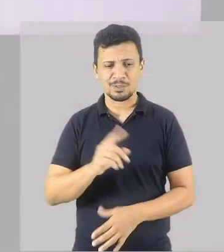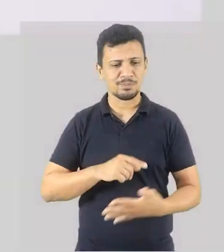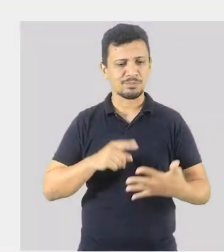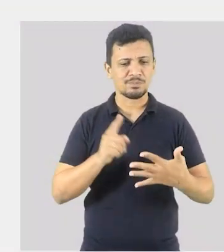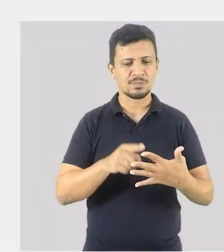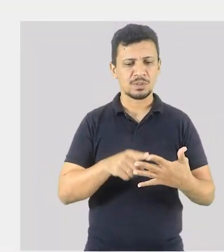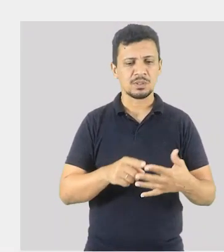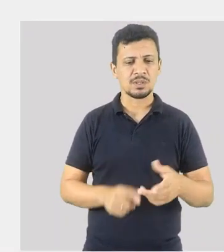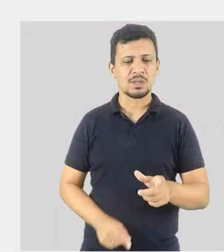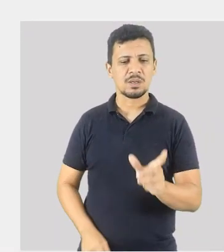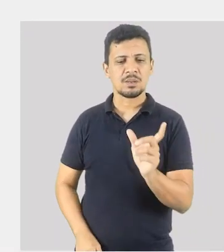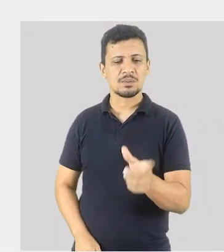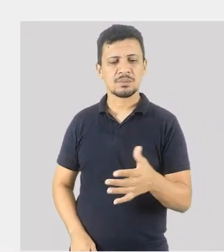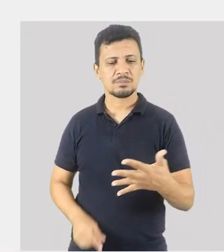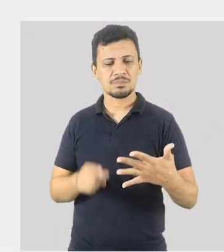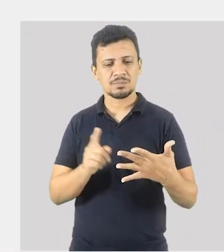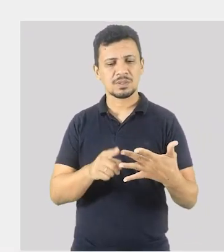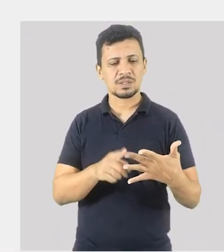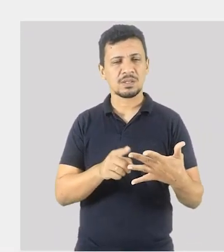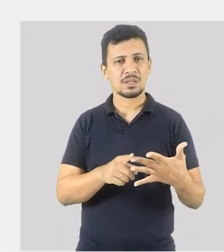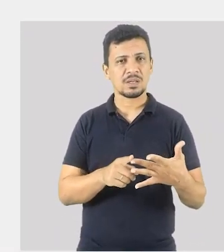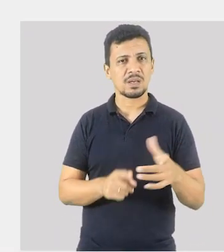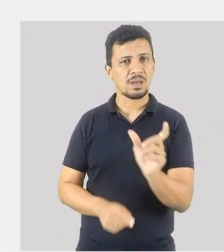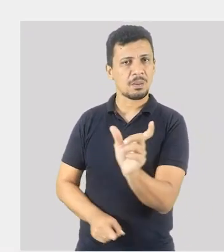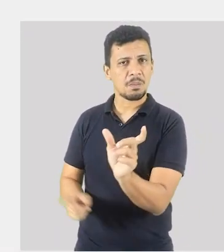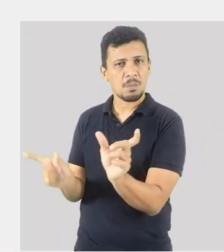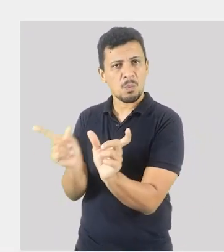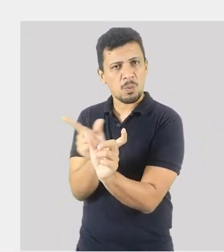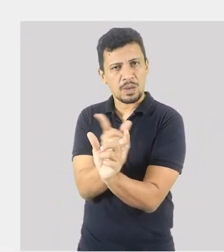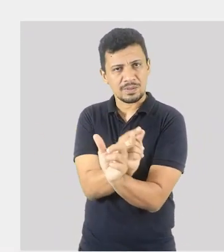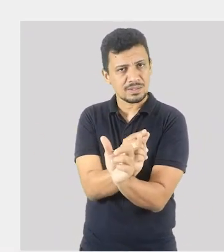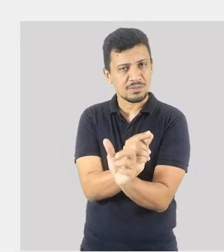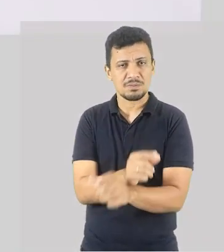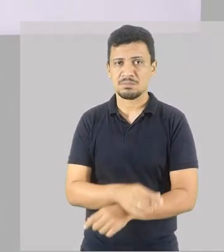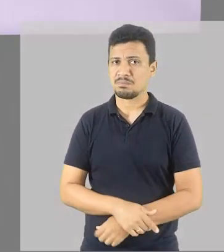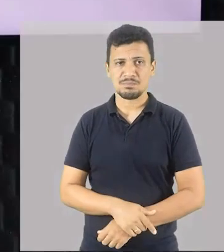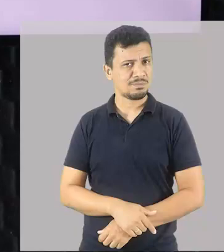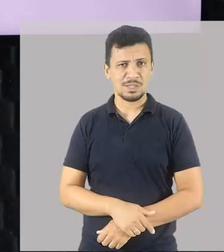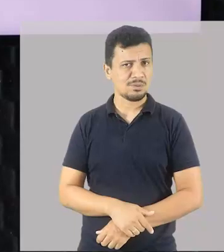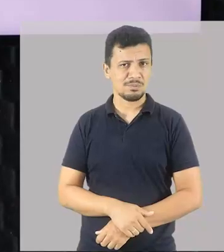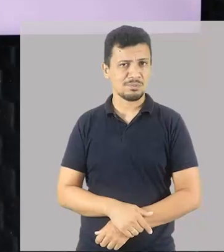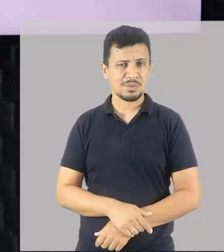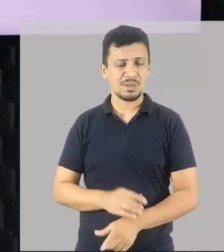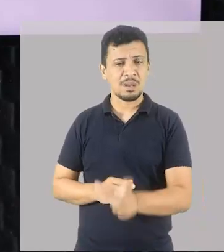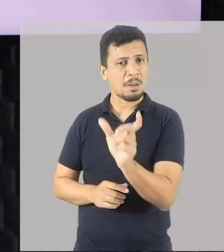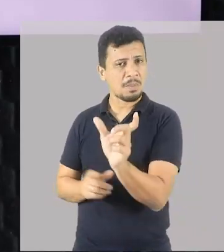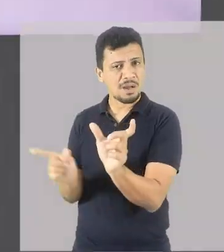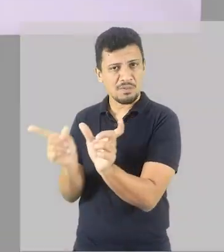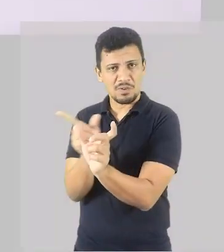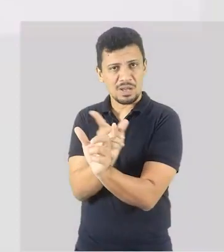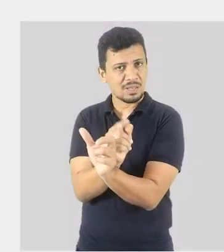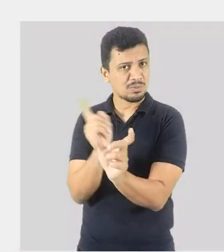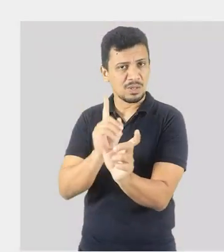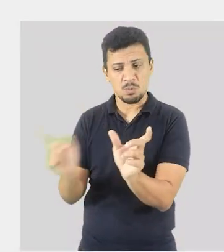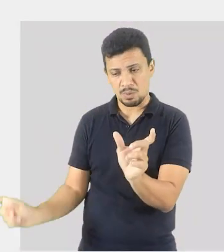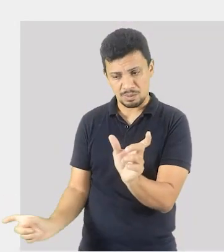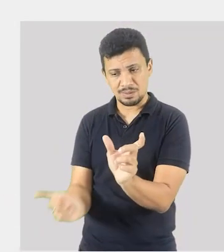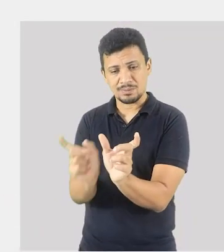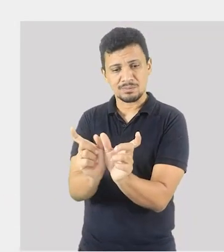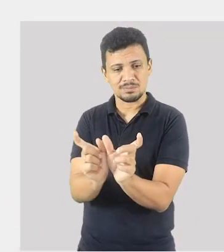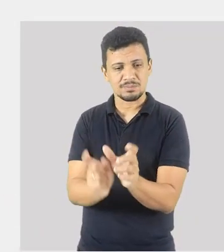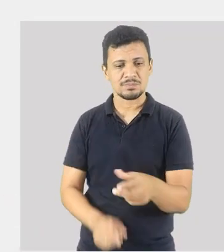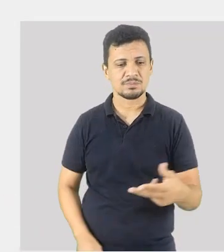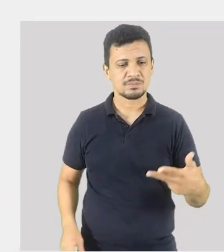uma derivação regressiva? Não, porque eu não tenho uma situação de redução da palavra. Eu acresci, certo? É uma